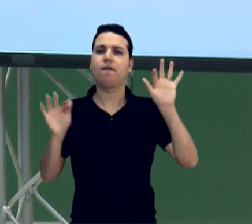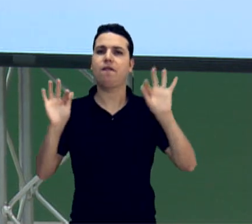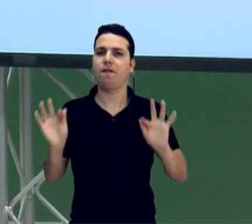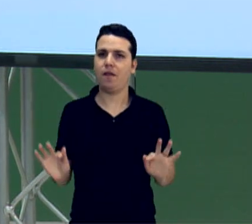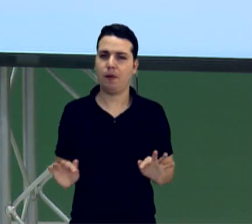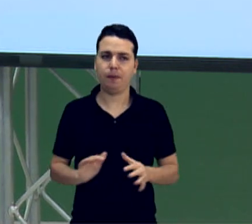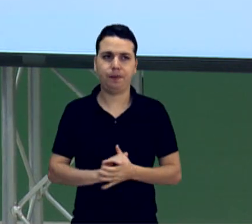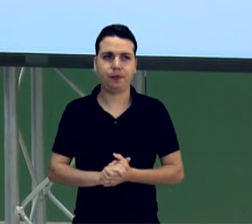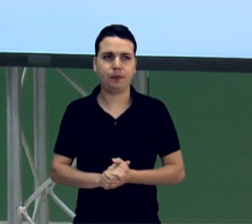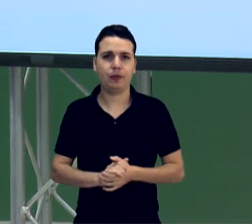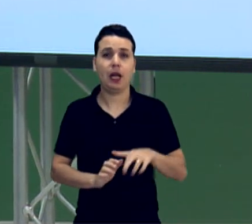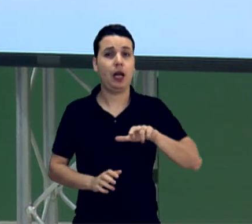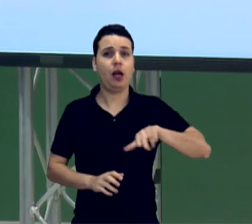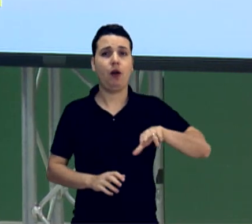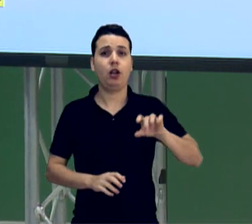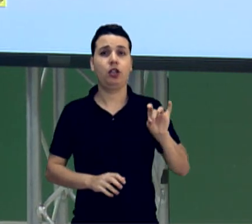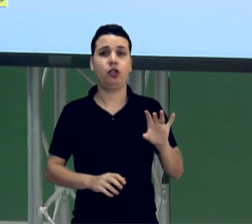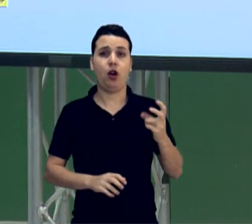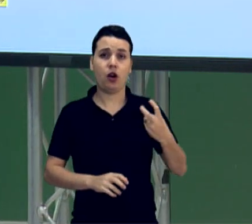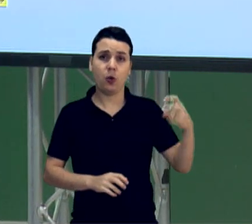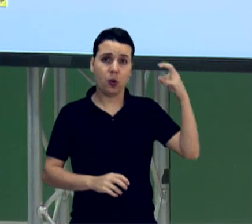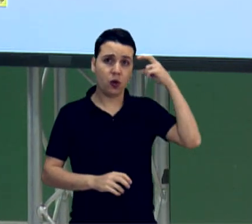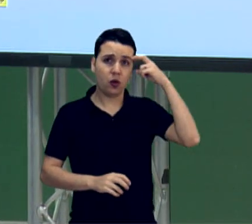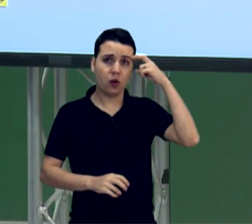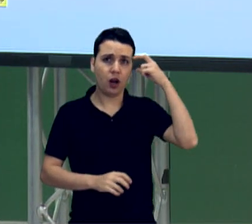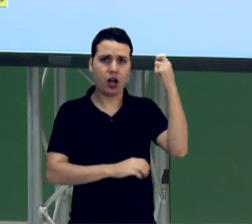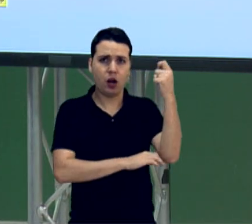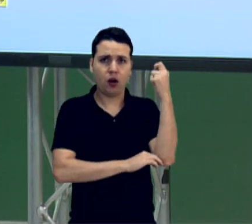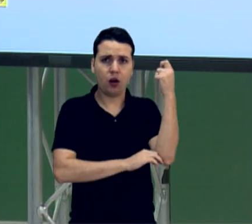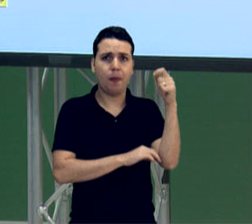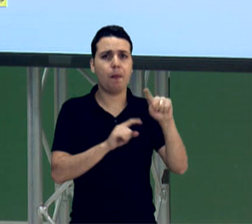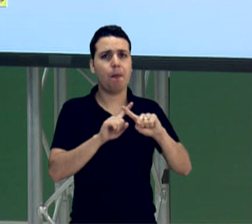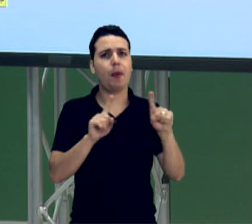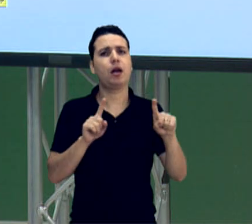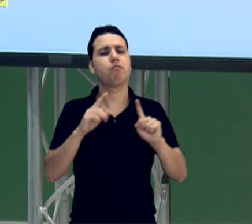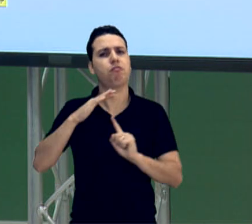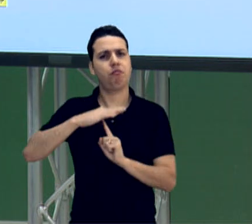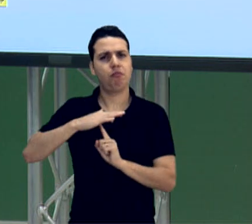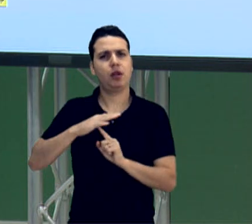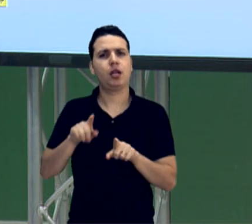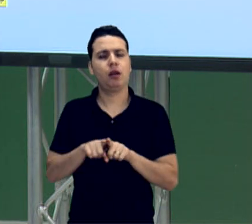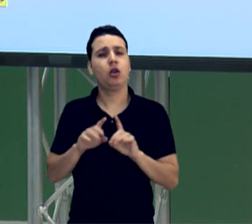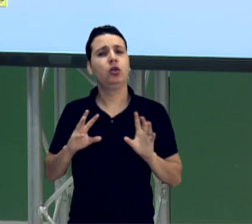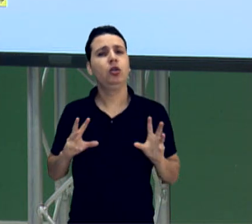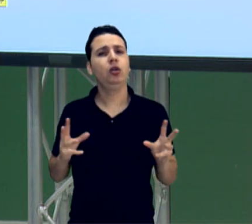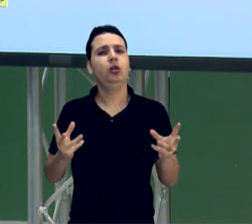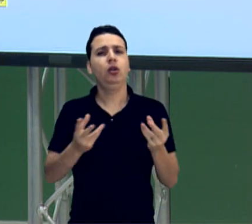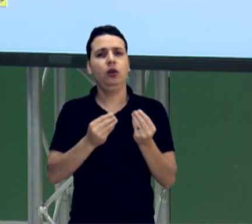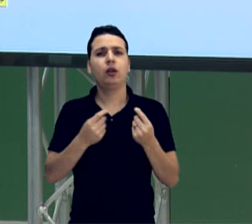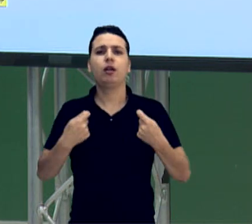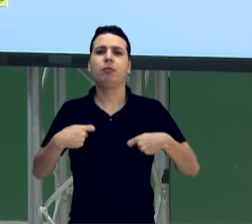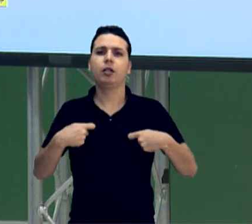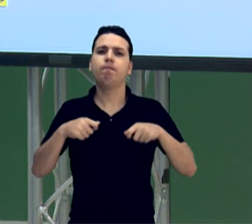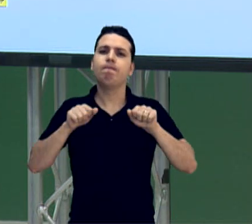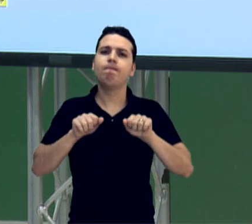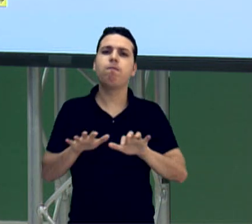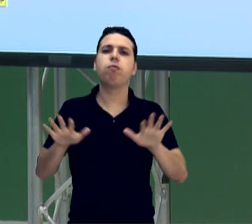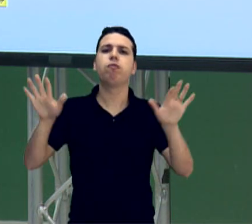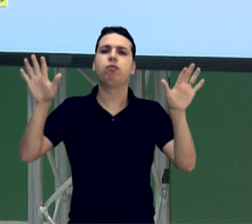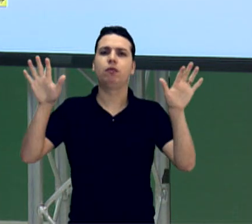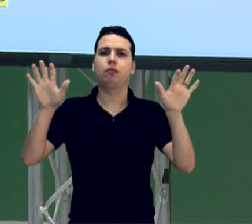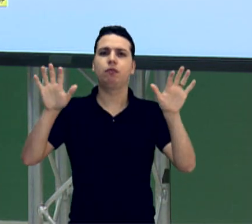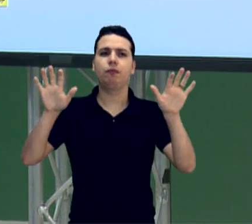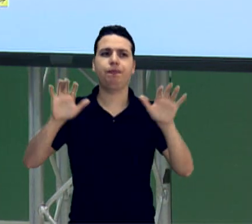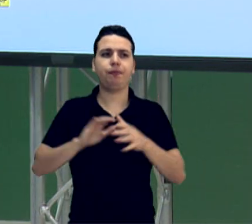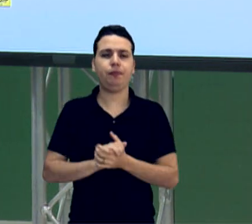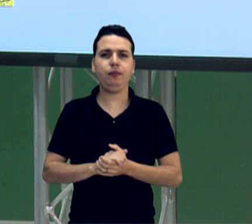não só a cultura gaúcha, a cultura paranaense, né, todas elas precisam ser difundidas para que não se percam